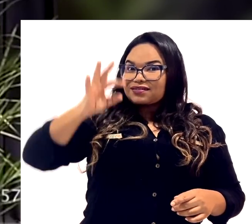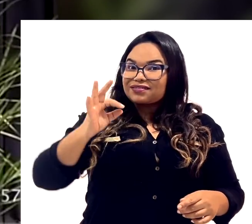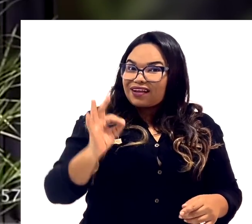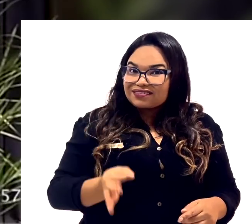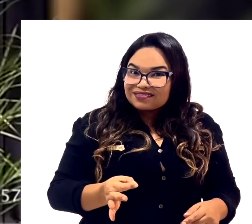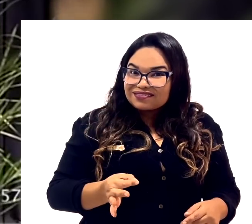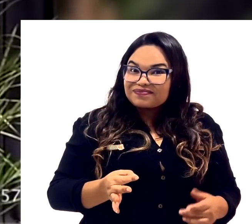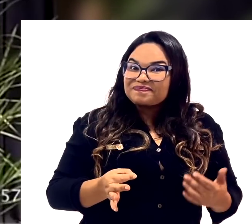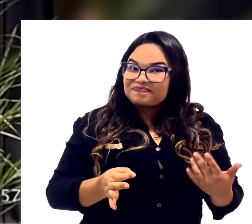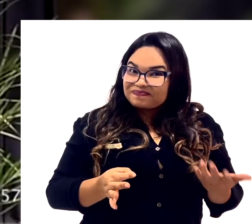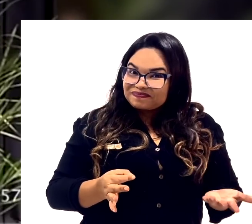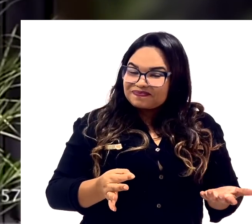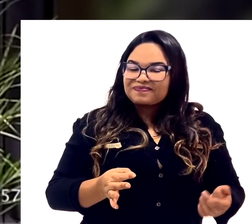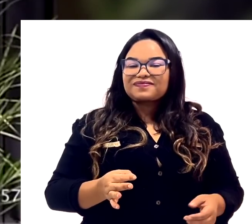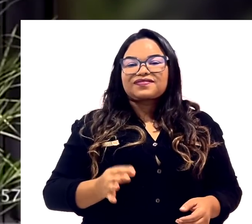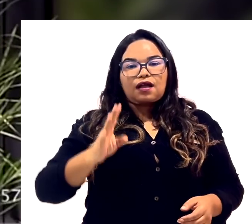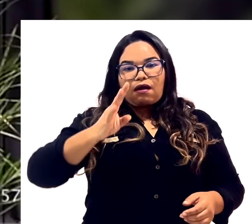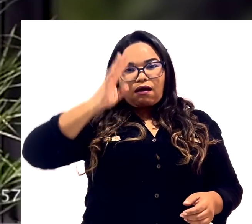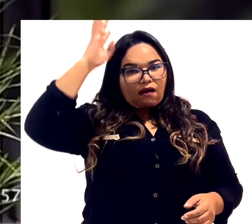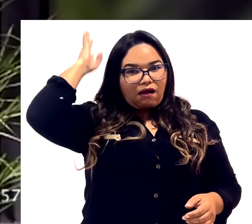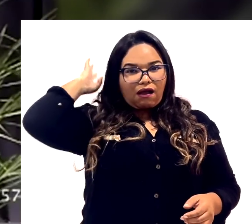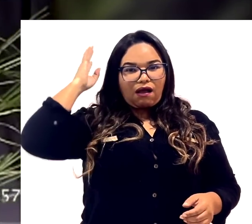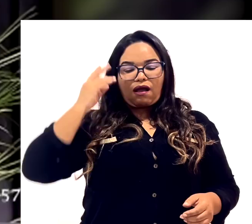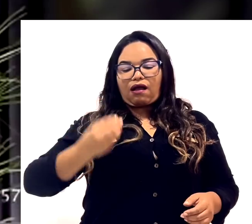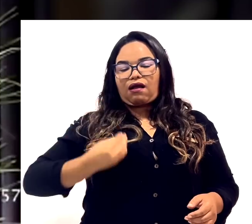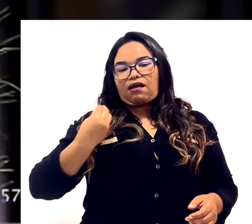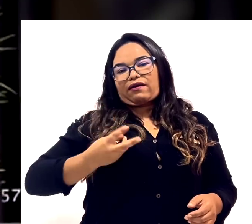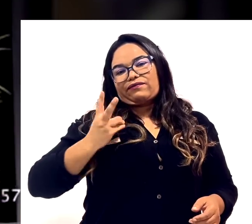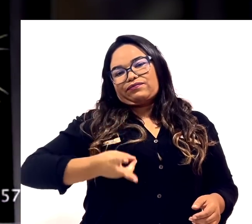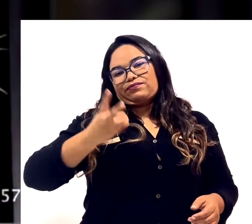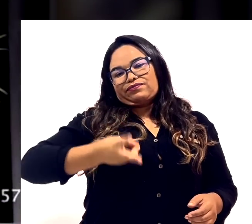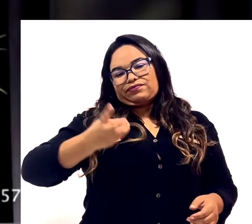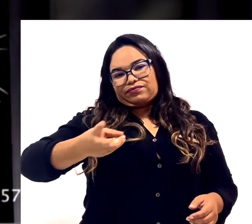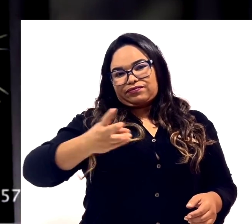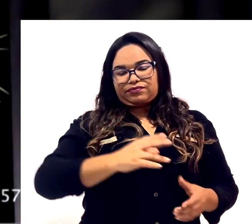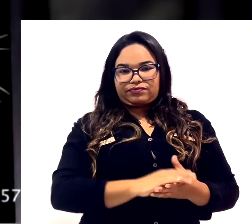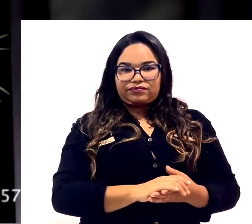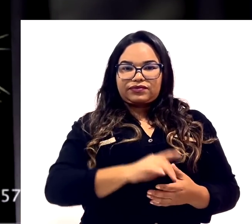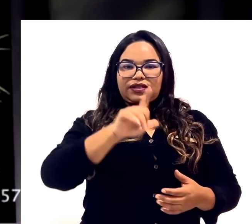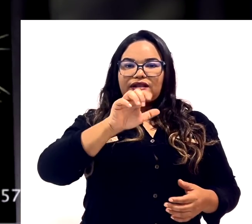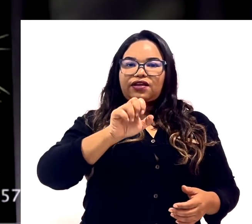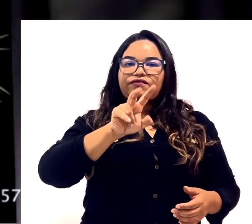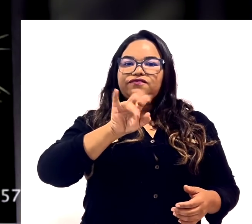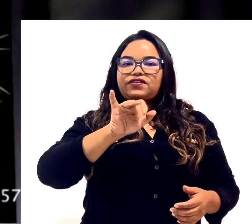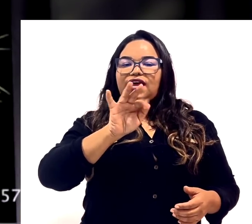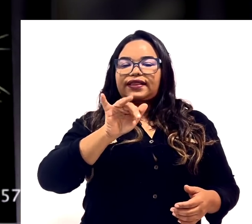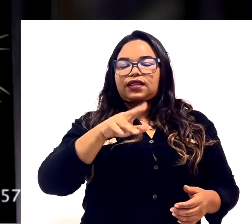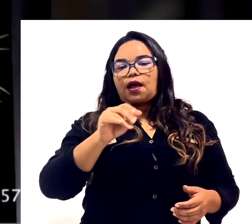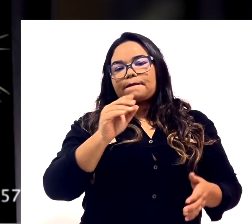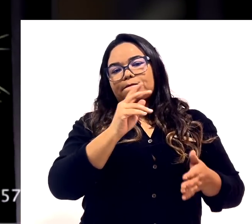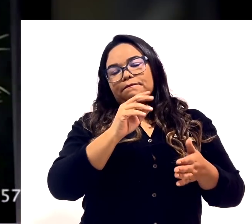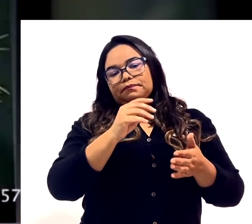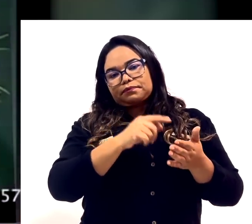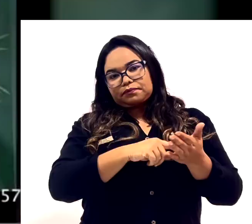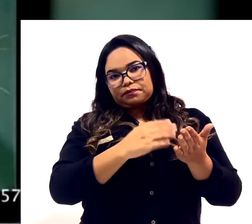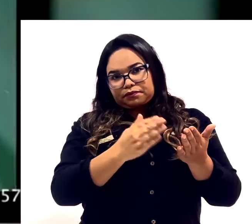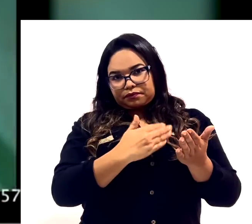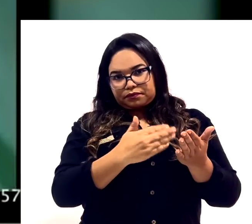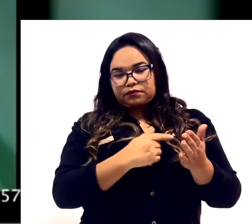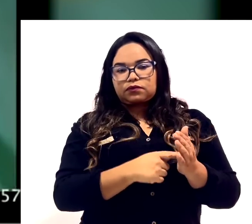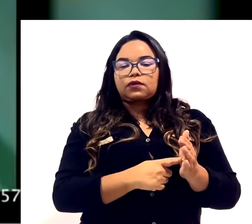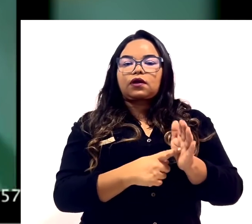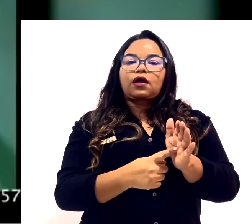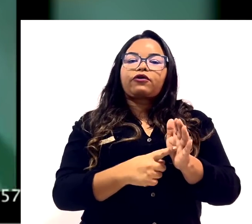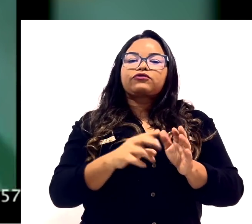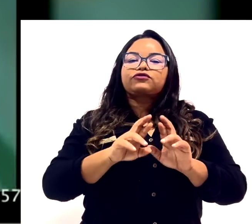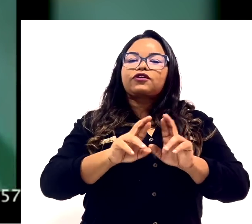Certo? Portanto, Roma não se foi totalmente, de fato. Leviatã, página 457. será diferente